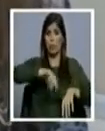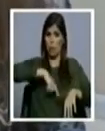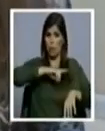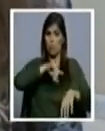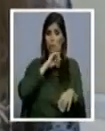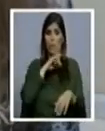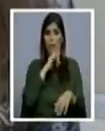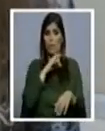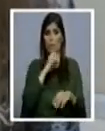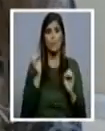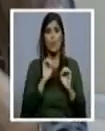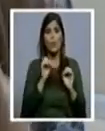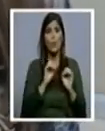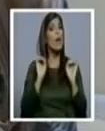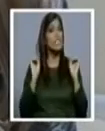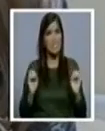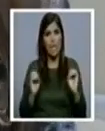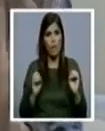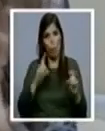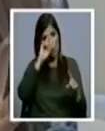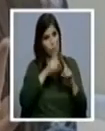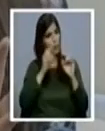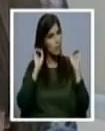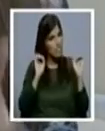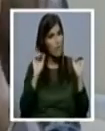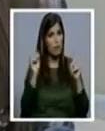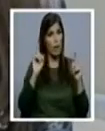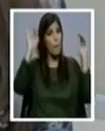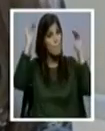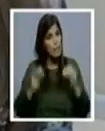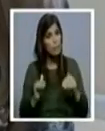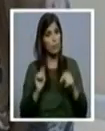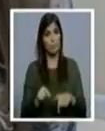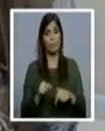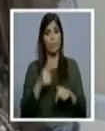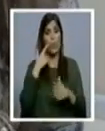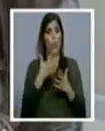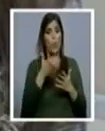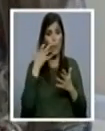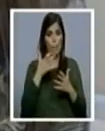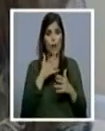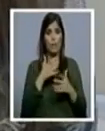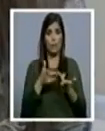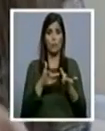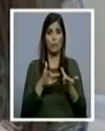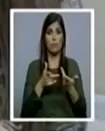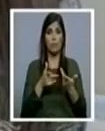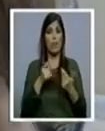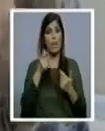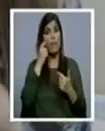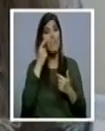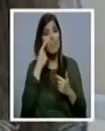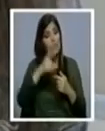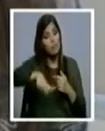nós temos, não é a concentração, não é zero, não é esse o objetivo, é diminuída, e portanto o impacto dos organismos aquáticos que vivem nessas